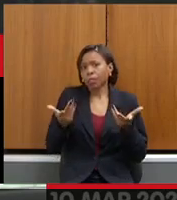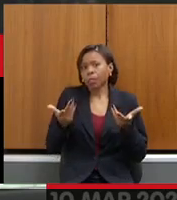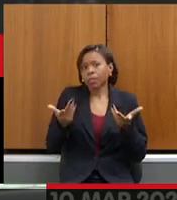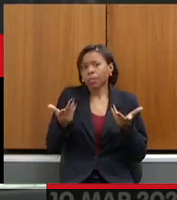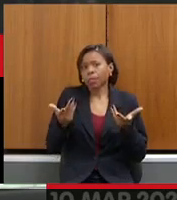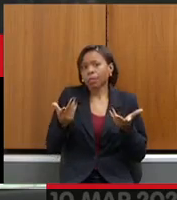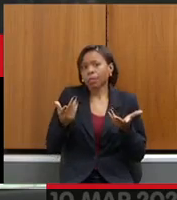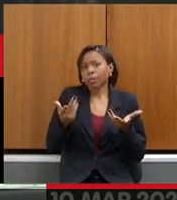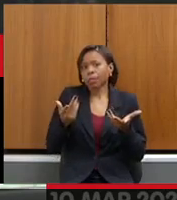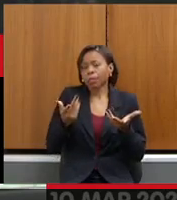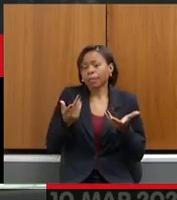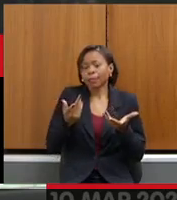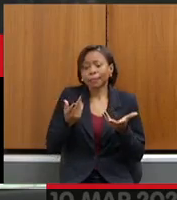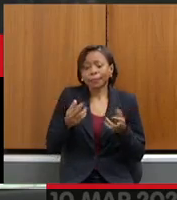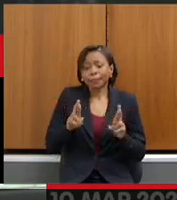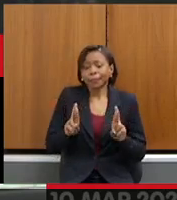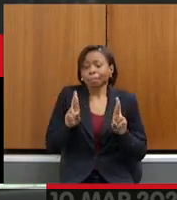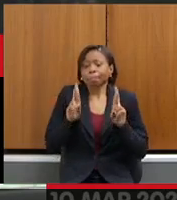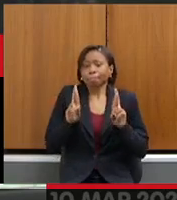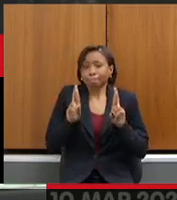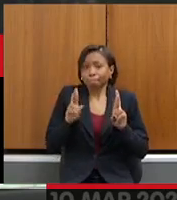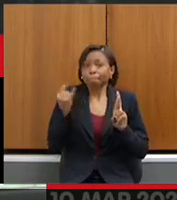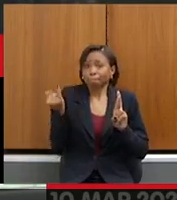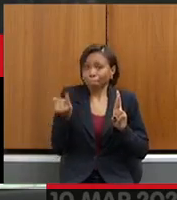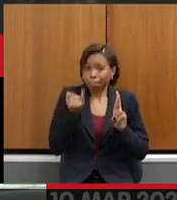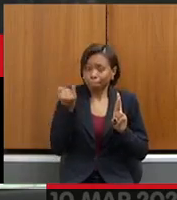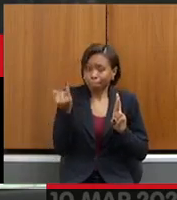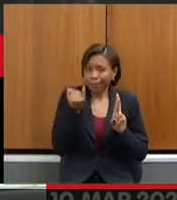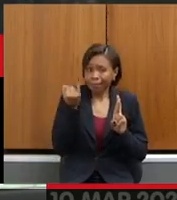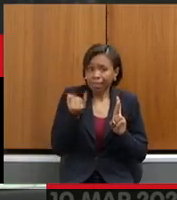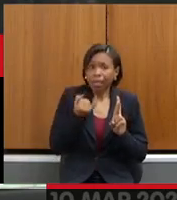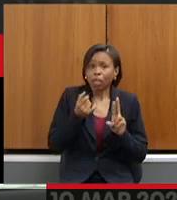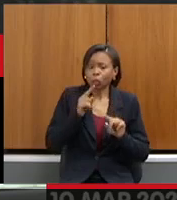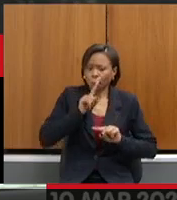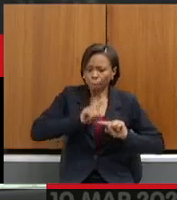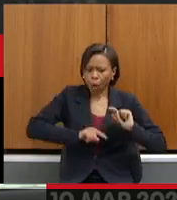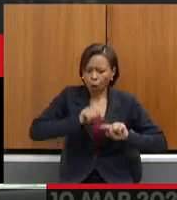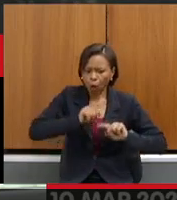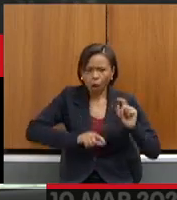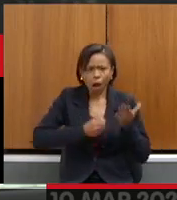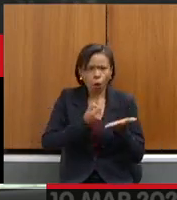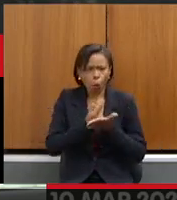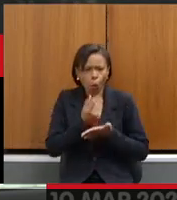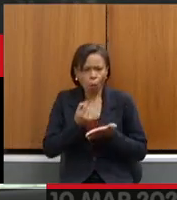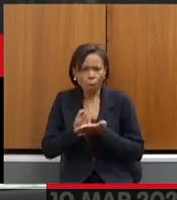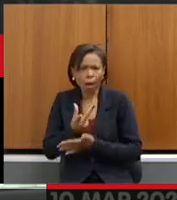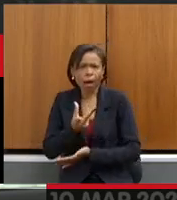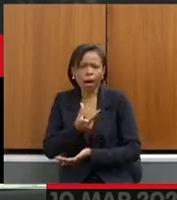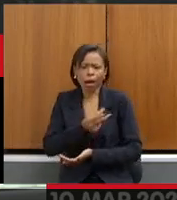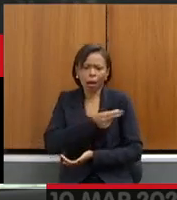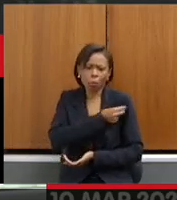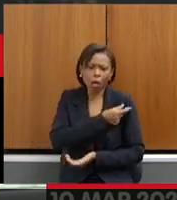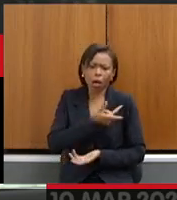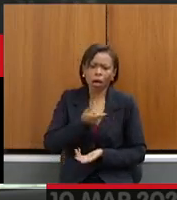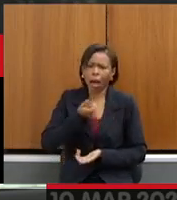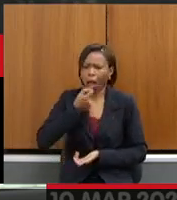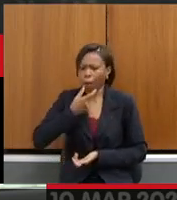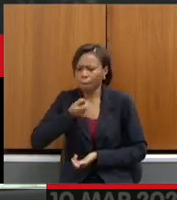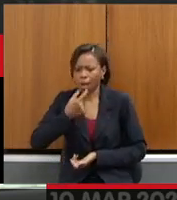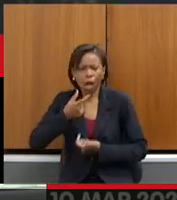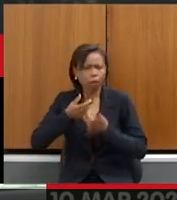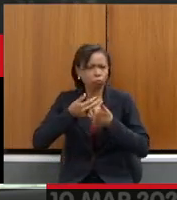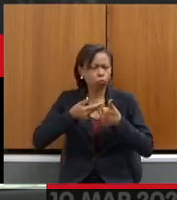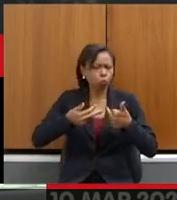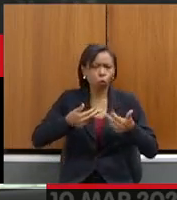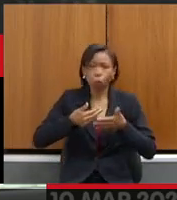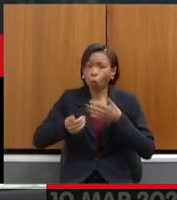vale muito para se entregarem sumo para se entregar remédio para se entregar qualquer coisa que o